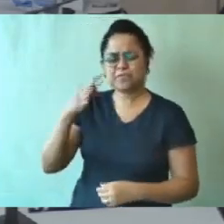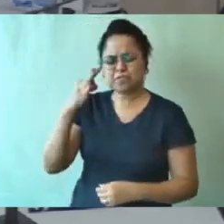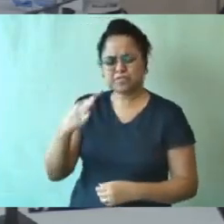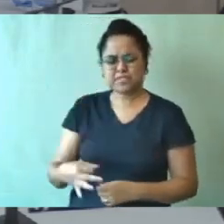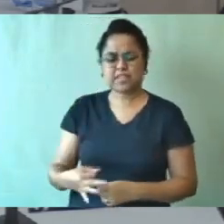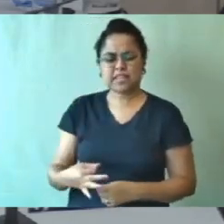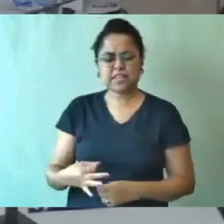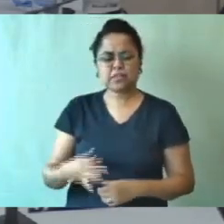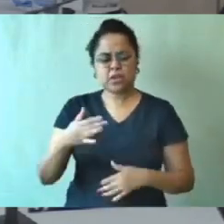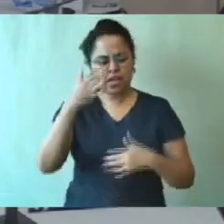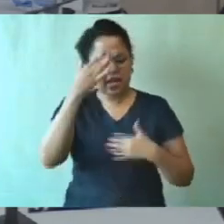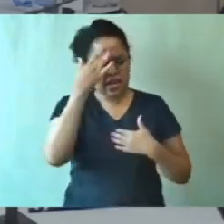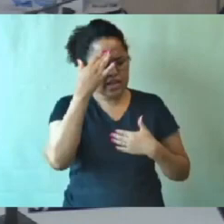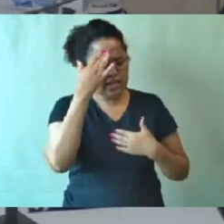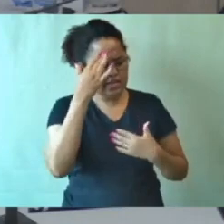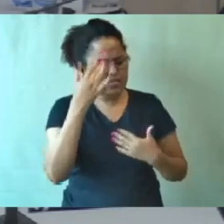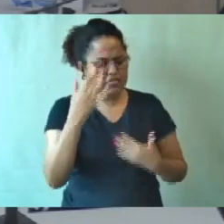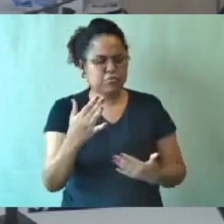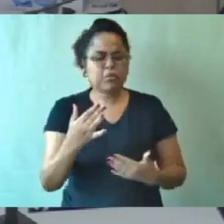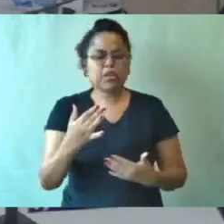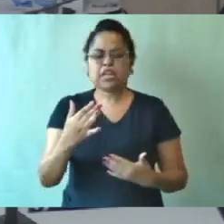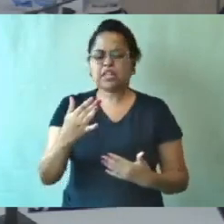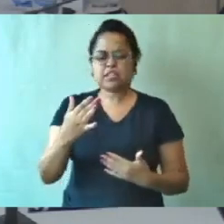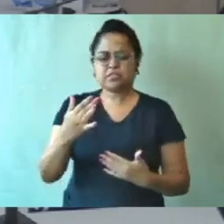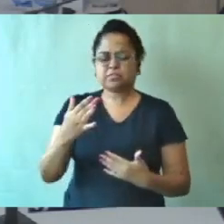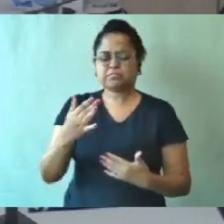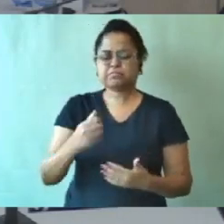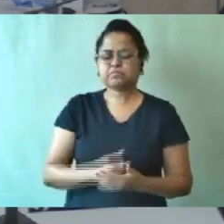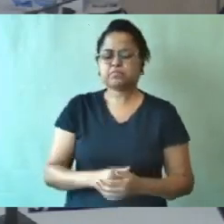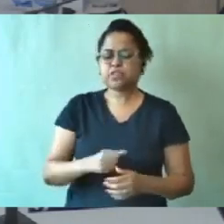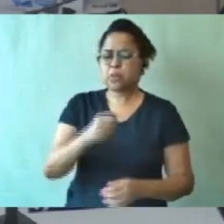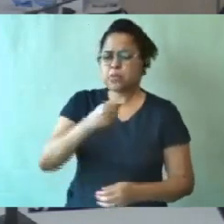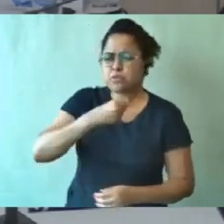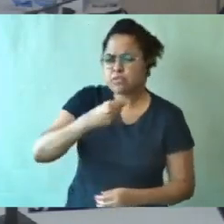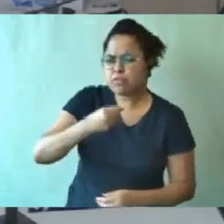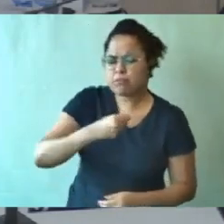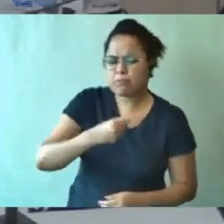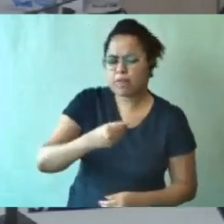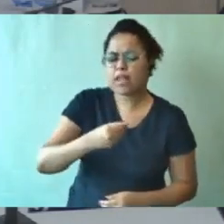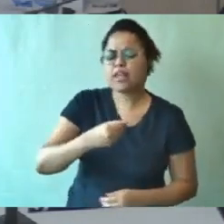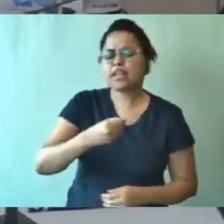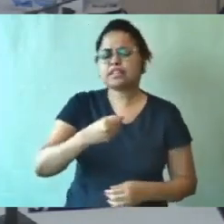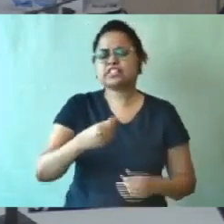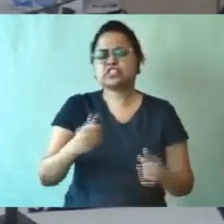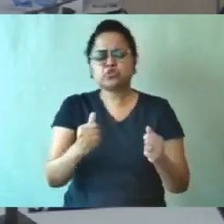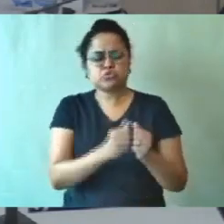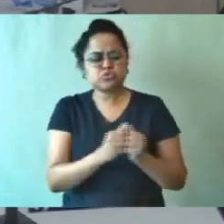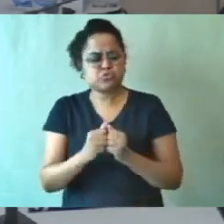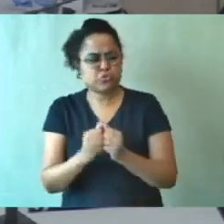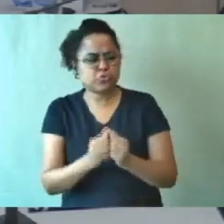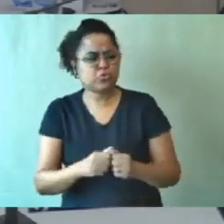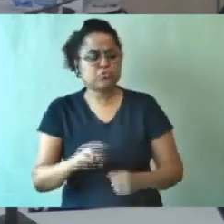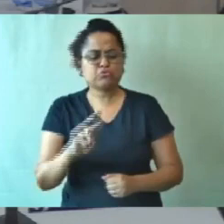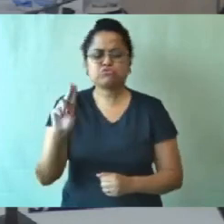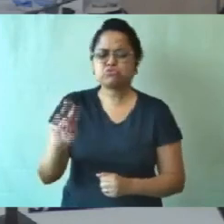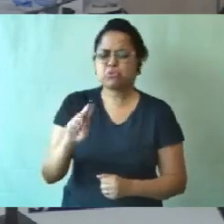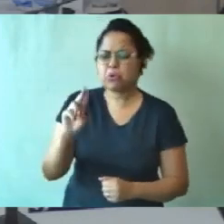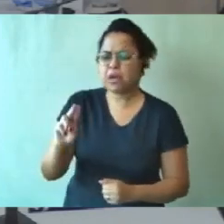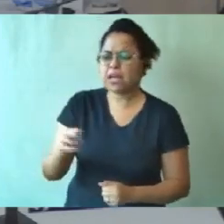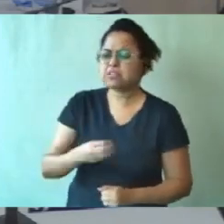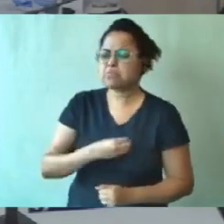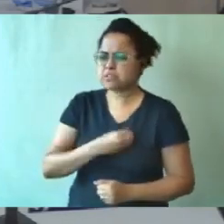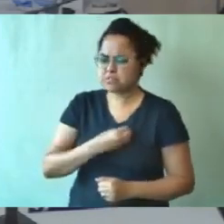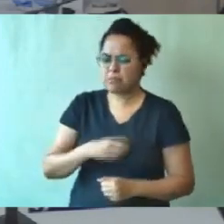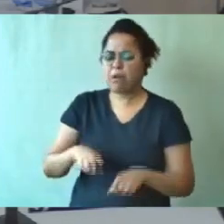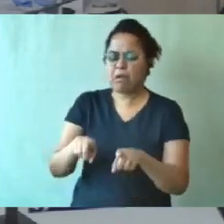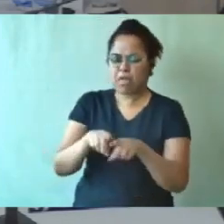agradecimento, gratidão a todo mundo, pessoal da imprensa que sempre está aqui junto conosco, os usuários que vieram participar também.